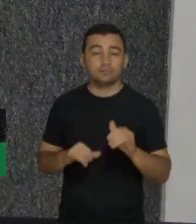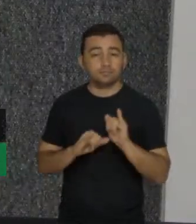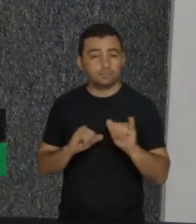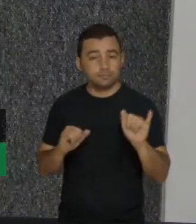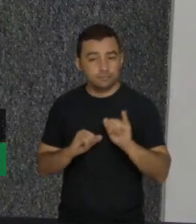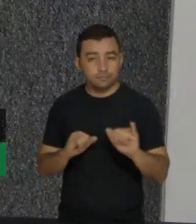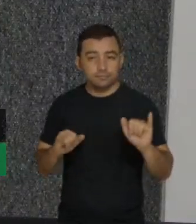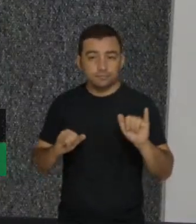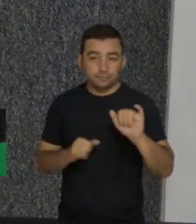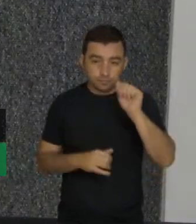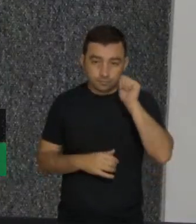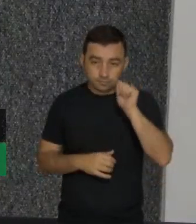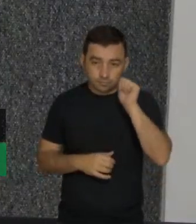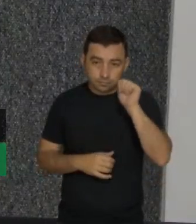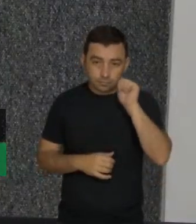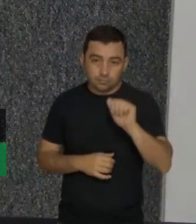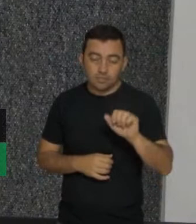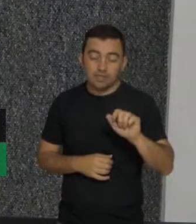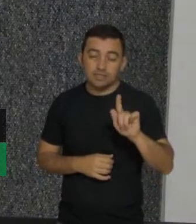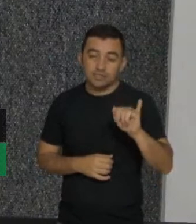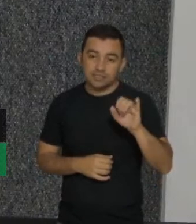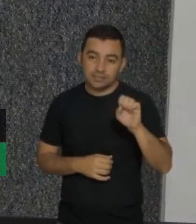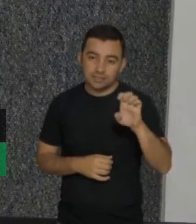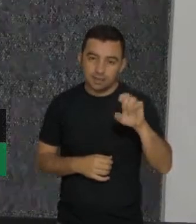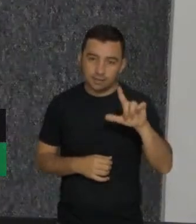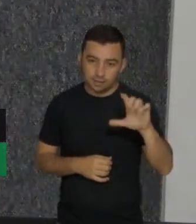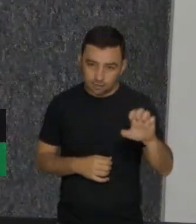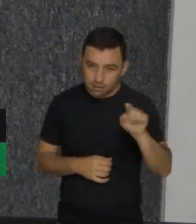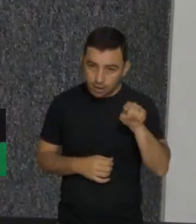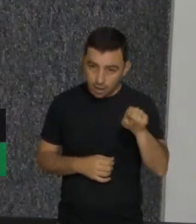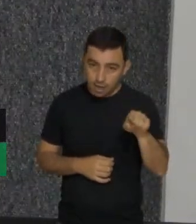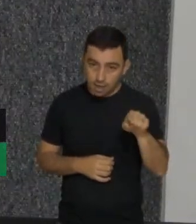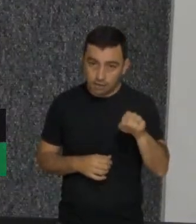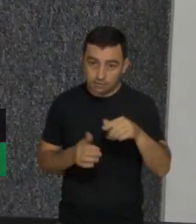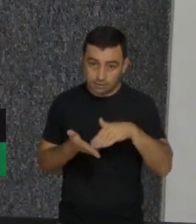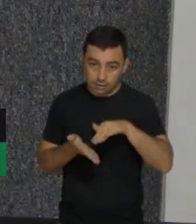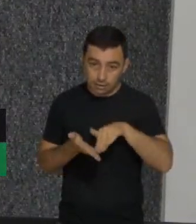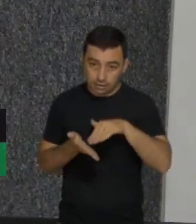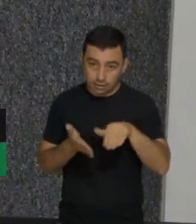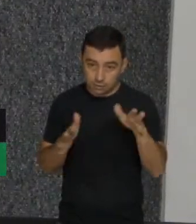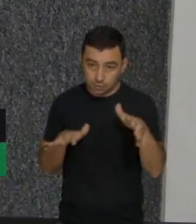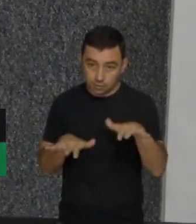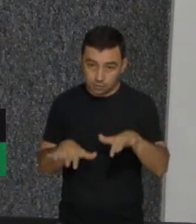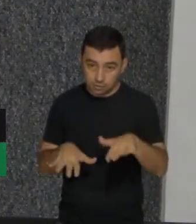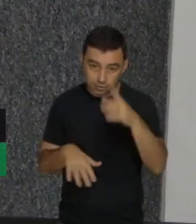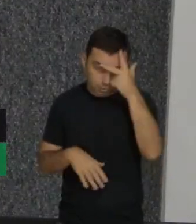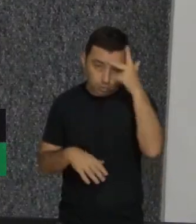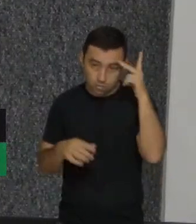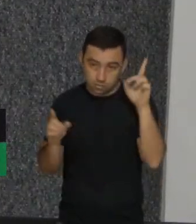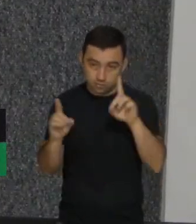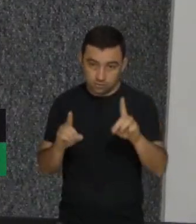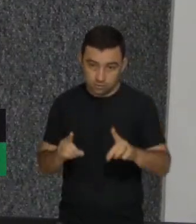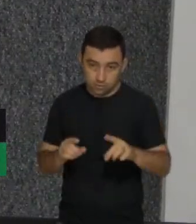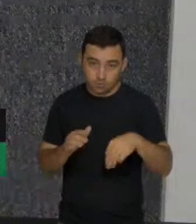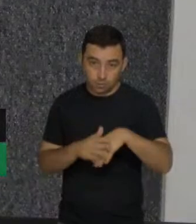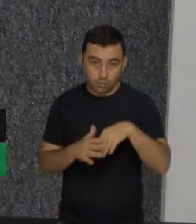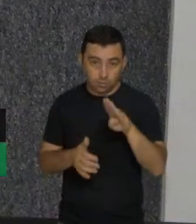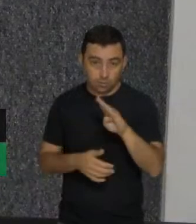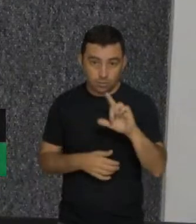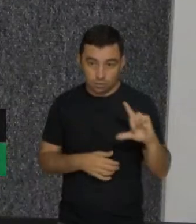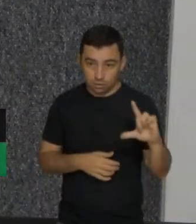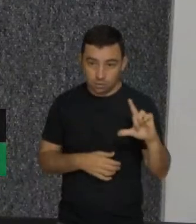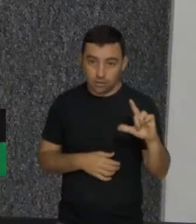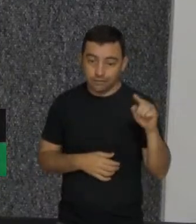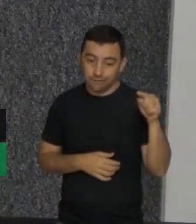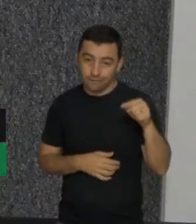a senhora Gisele quiri secretária de inclusão da pessoa com deficiência para desporto de Blumenau que faria